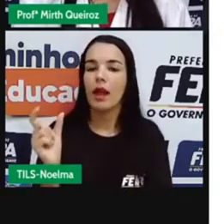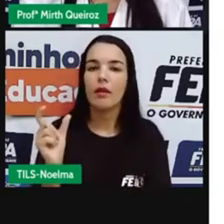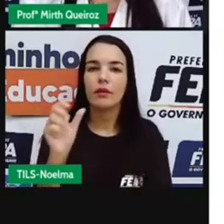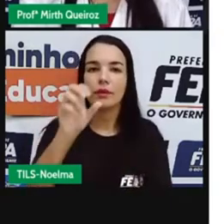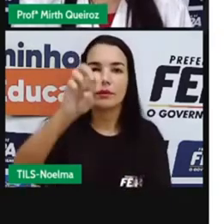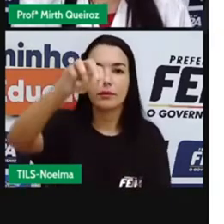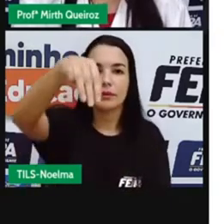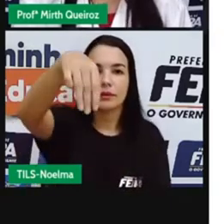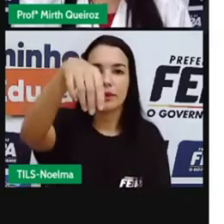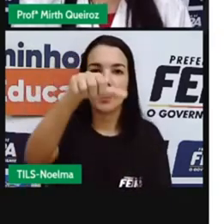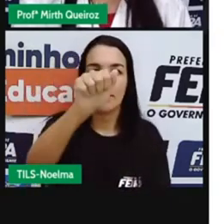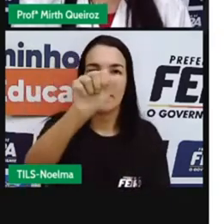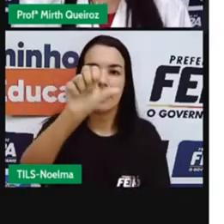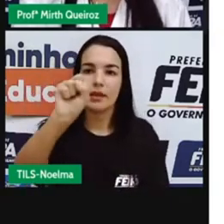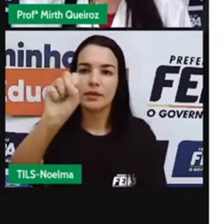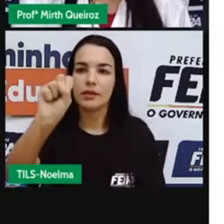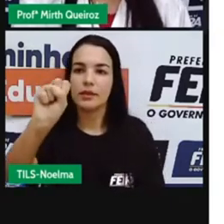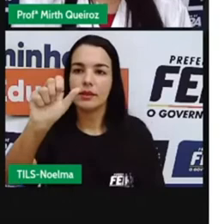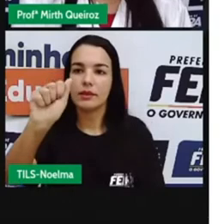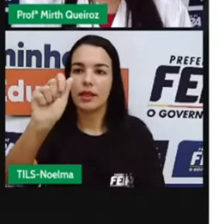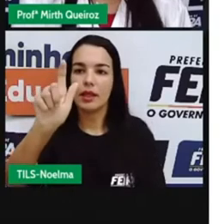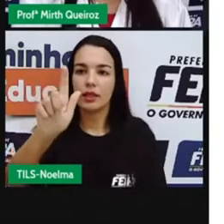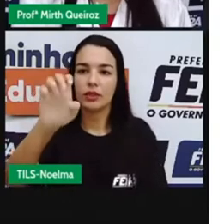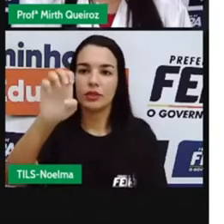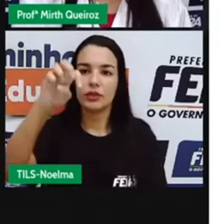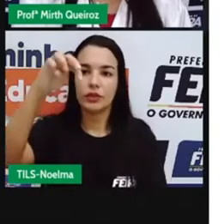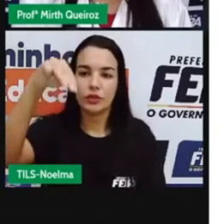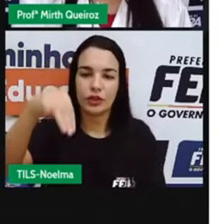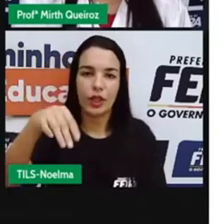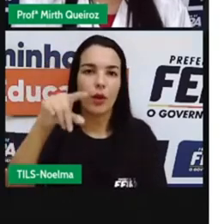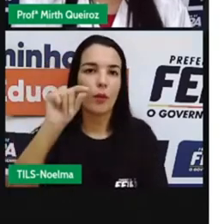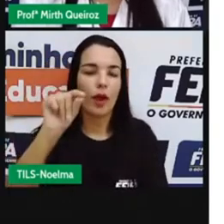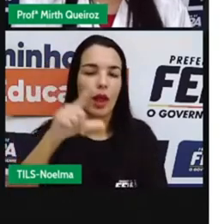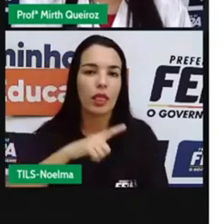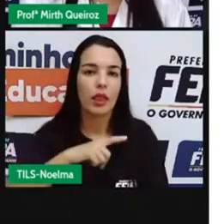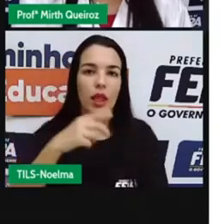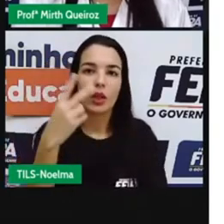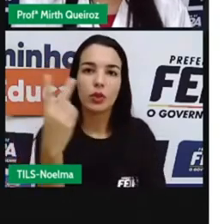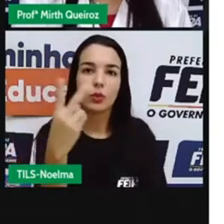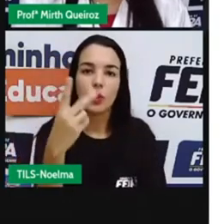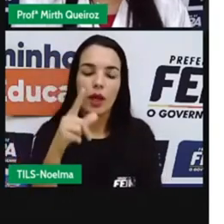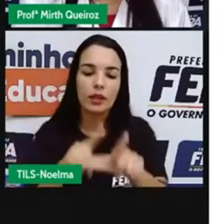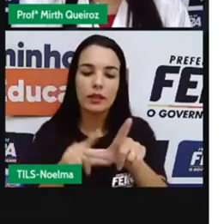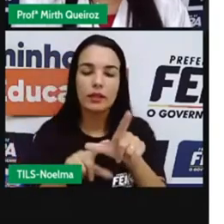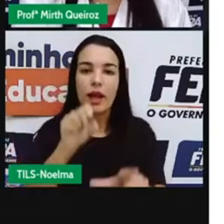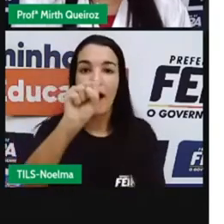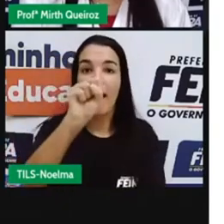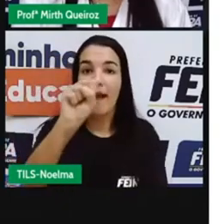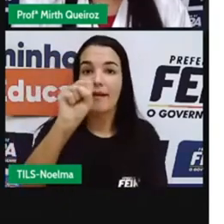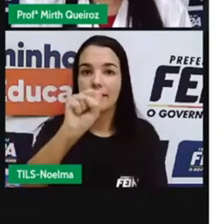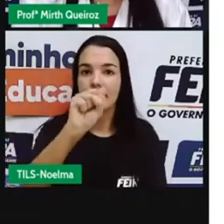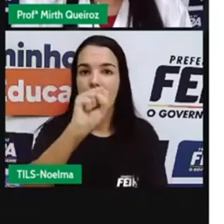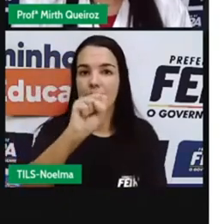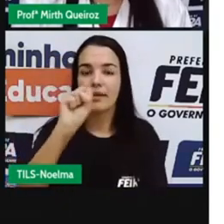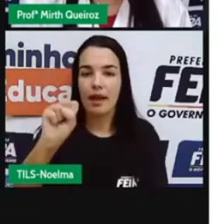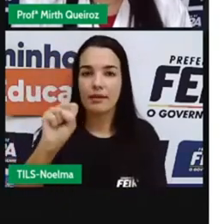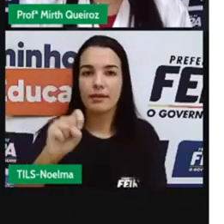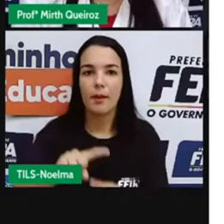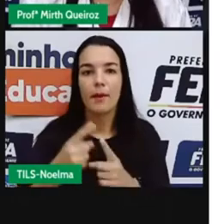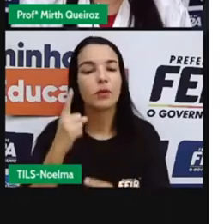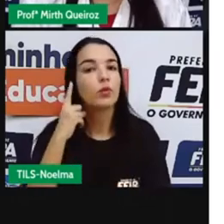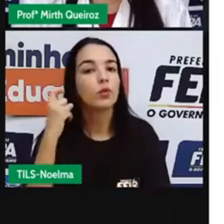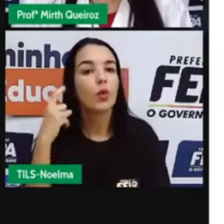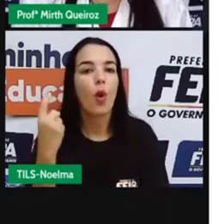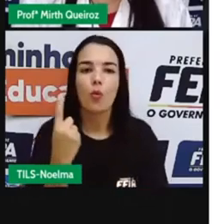Massagem, nós temos aí dois S, mas aparece apenas o som de uma letra.